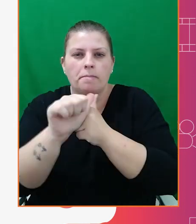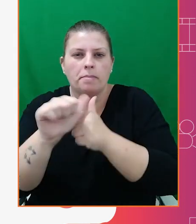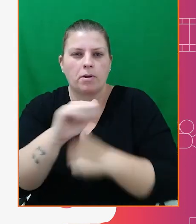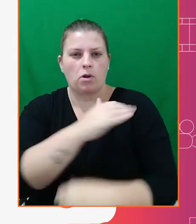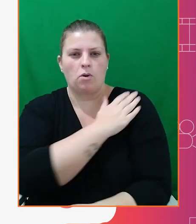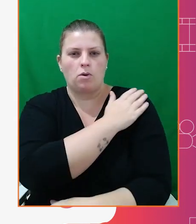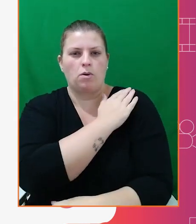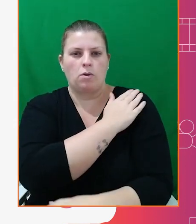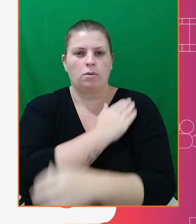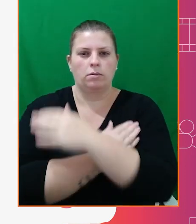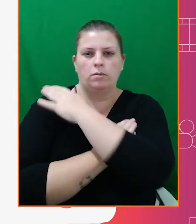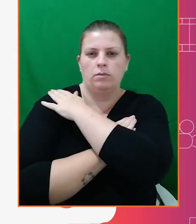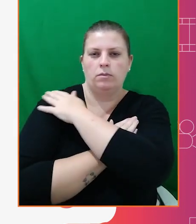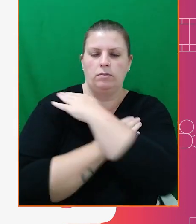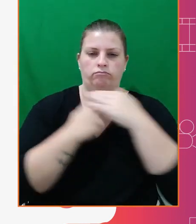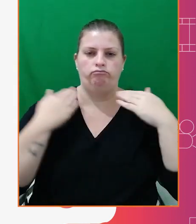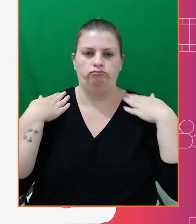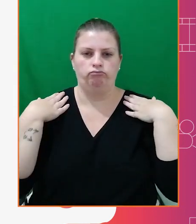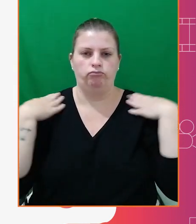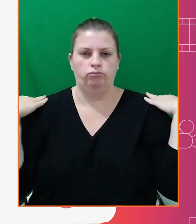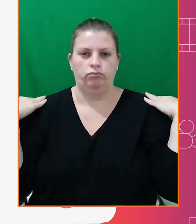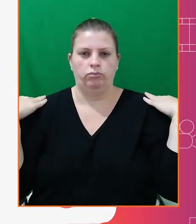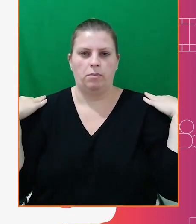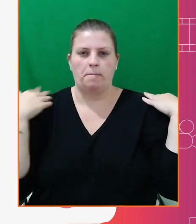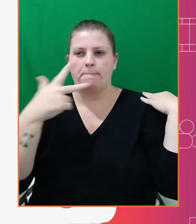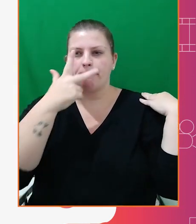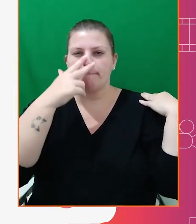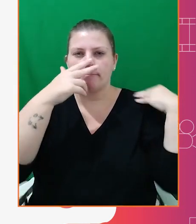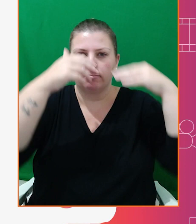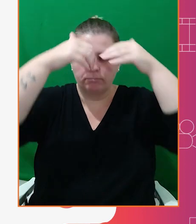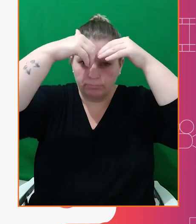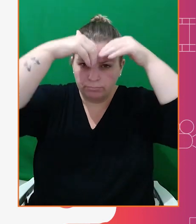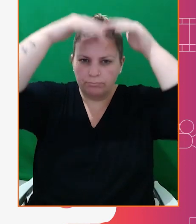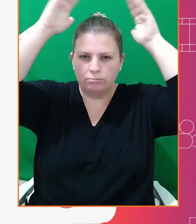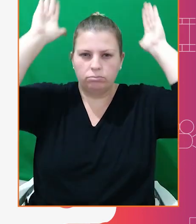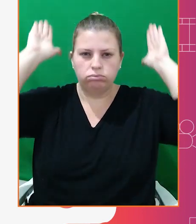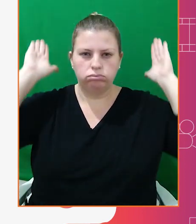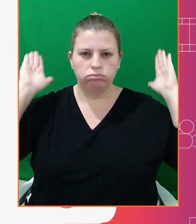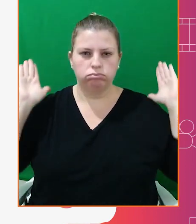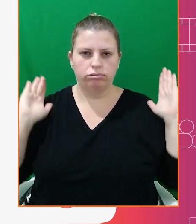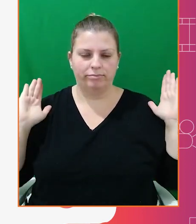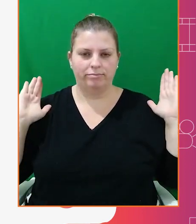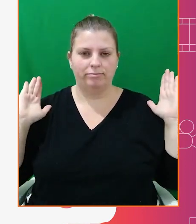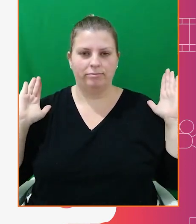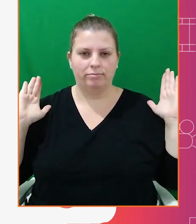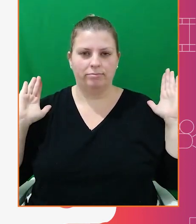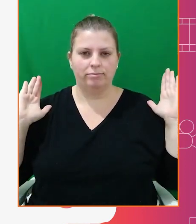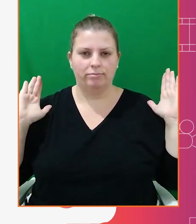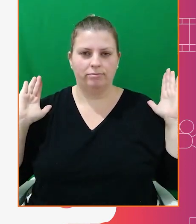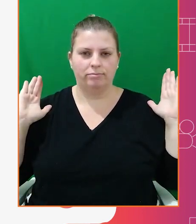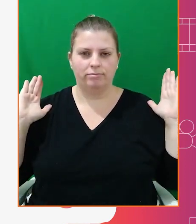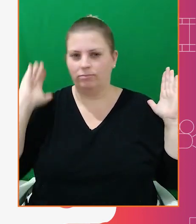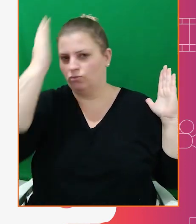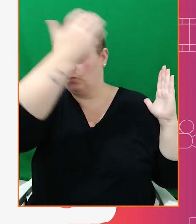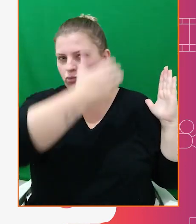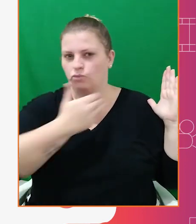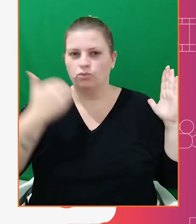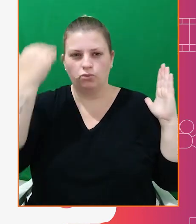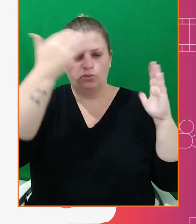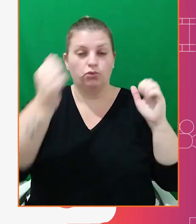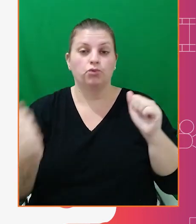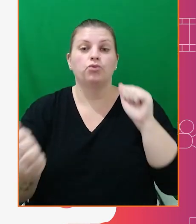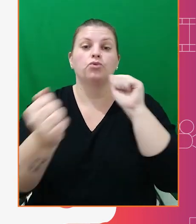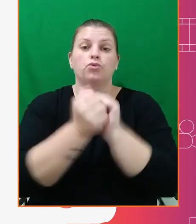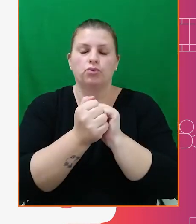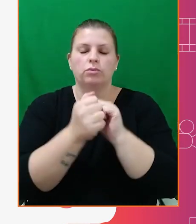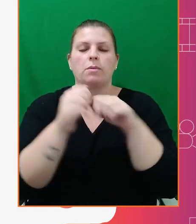ombros. Dessa maneira, ele forma quase que uma moldura para o rosto todo, e esse fator